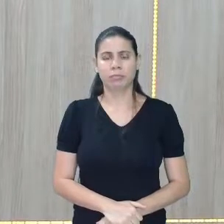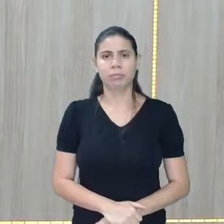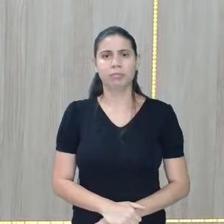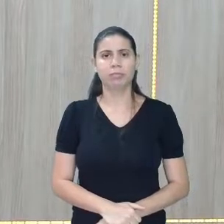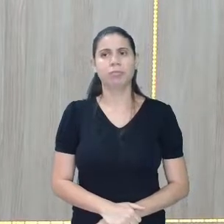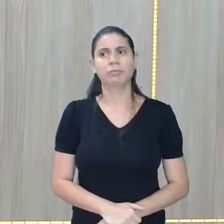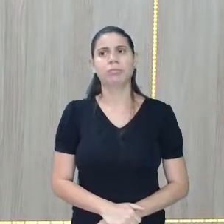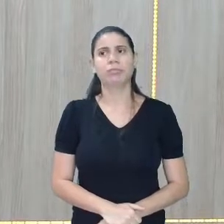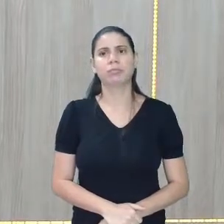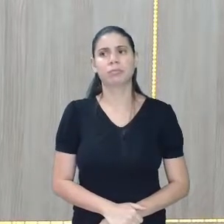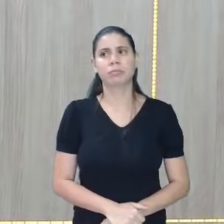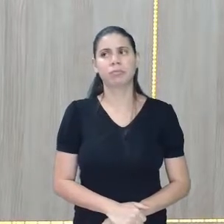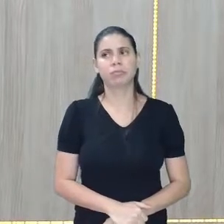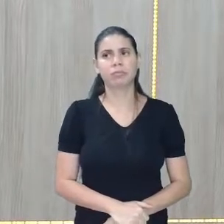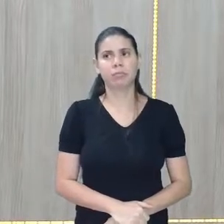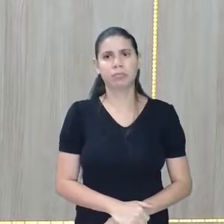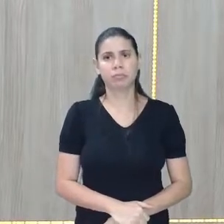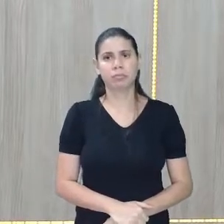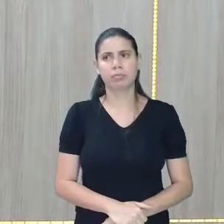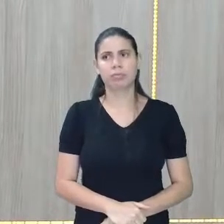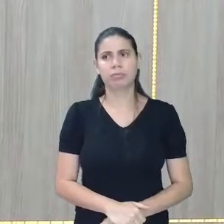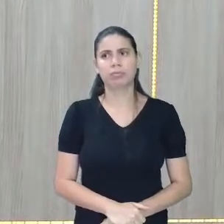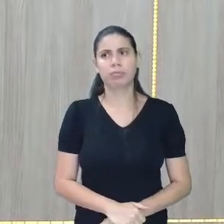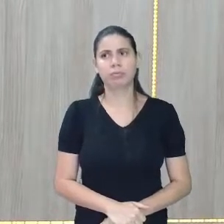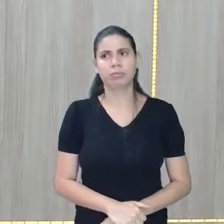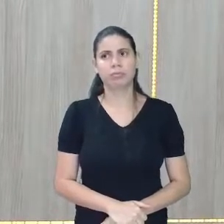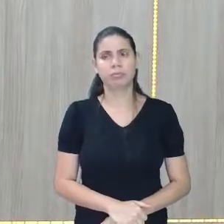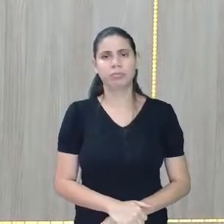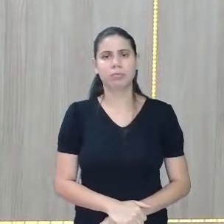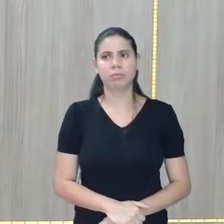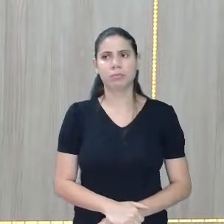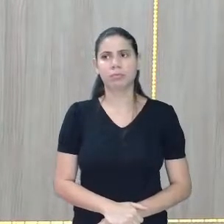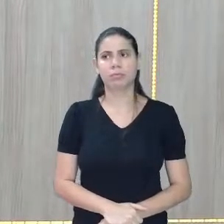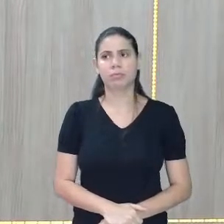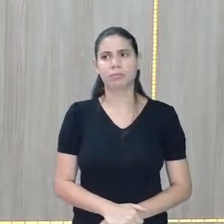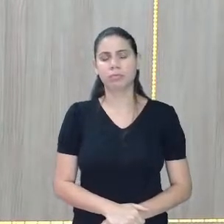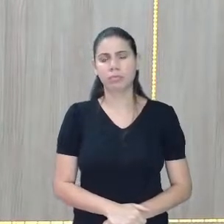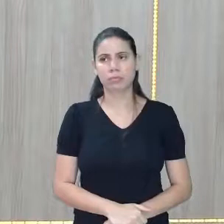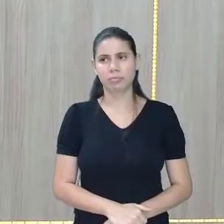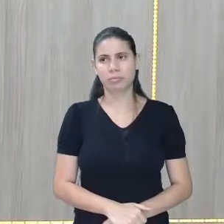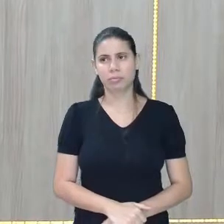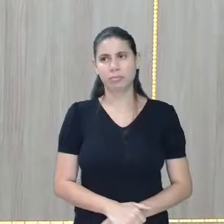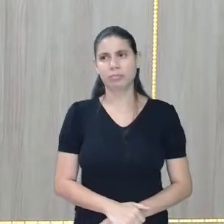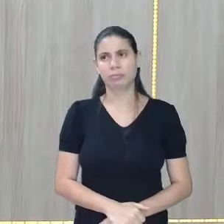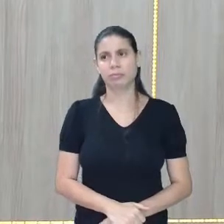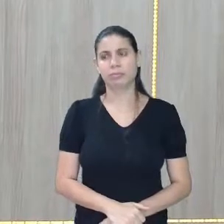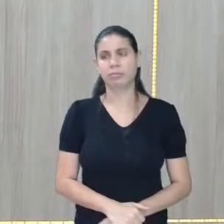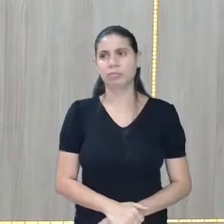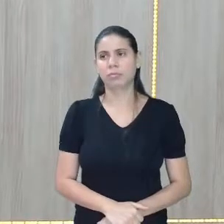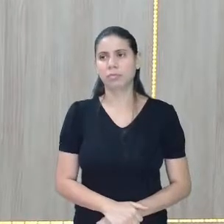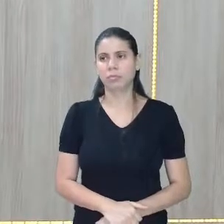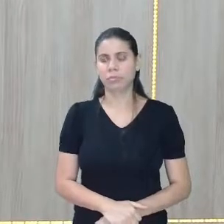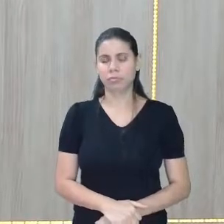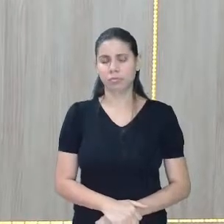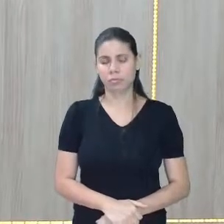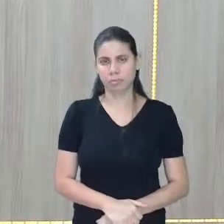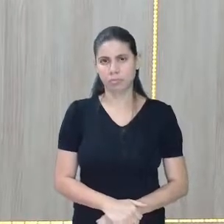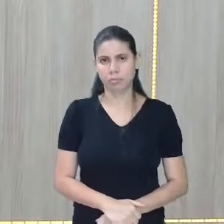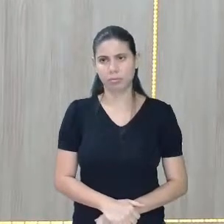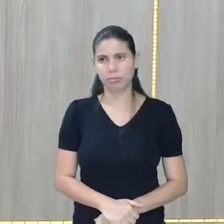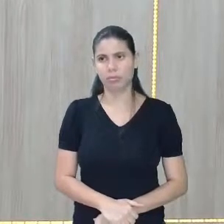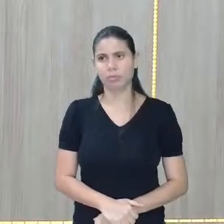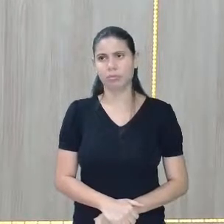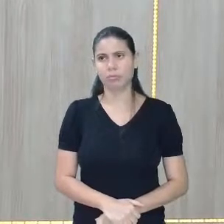avoid, celebrate, consider, confess, defend, finish e